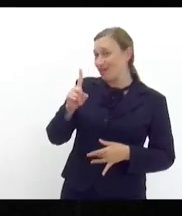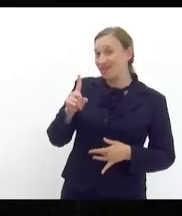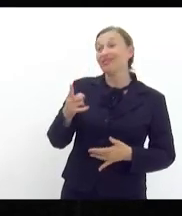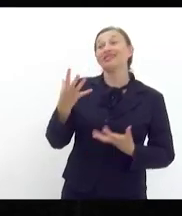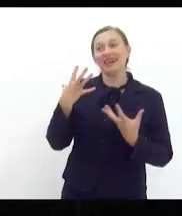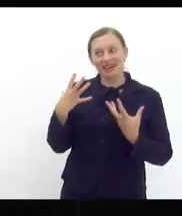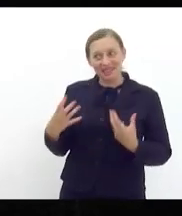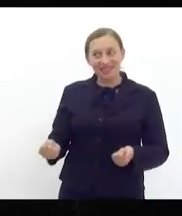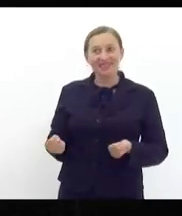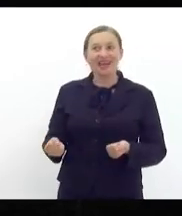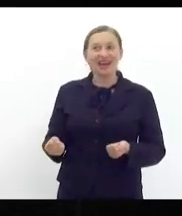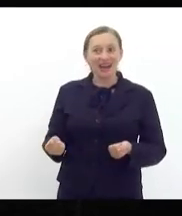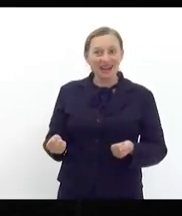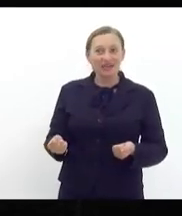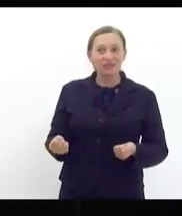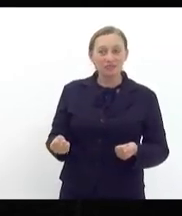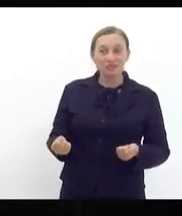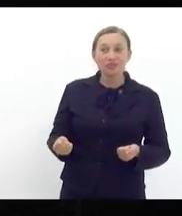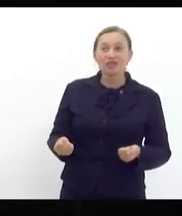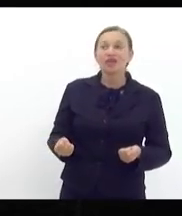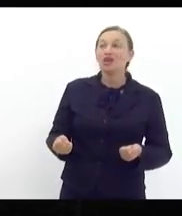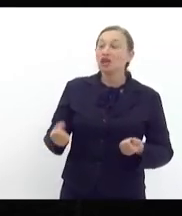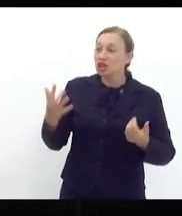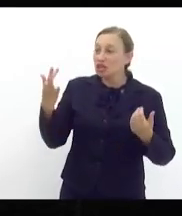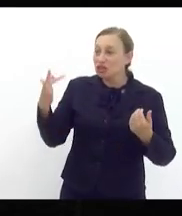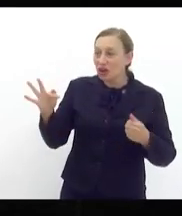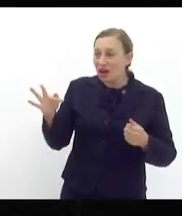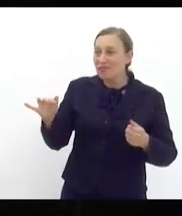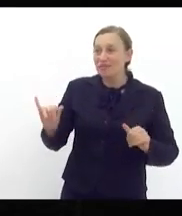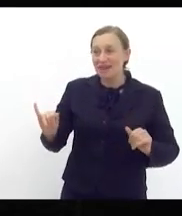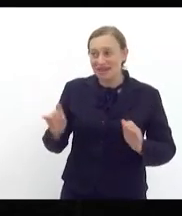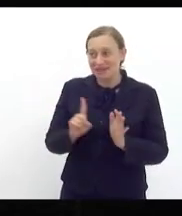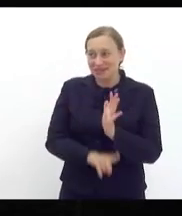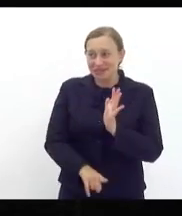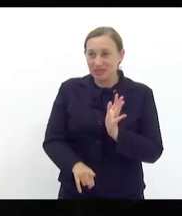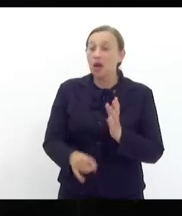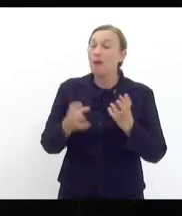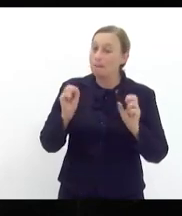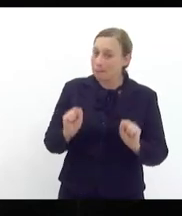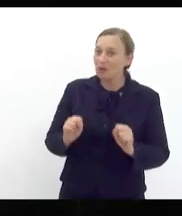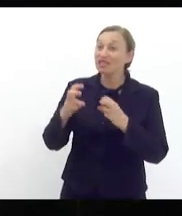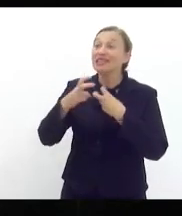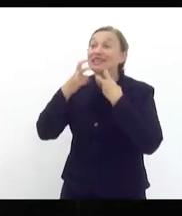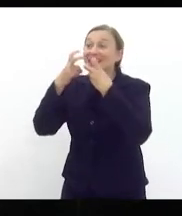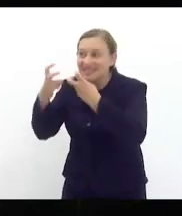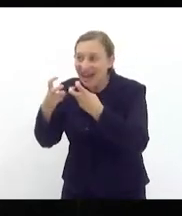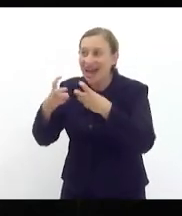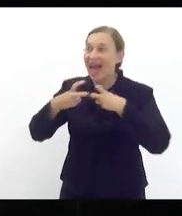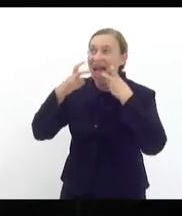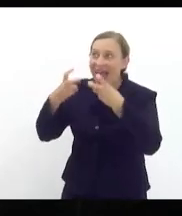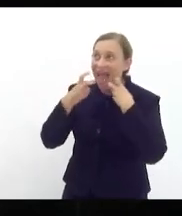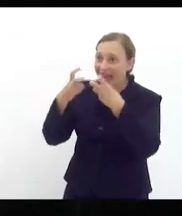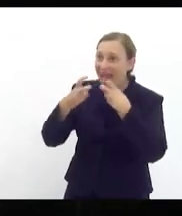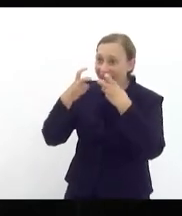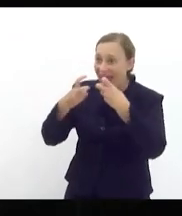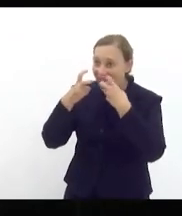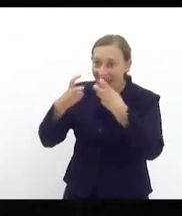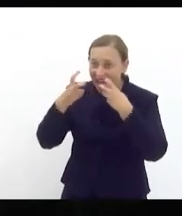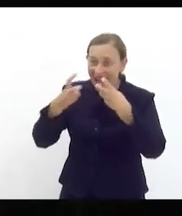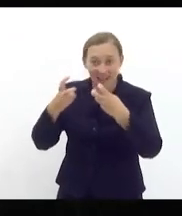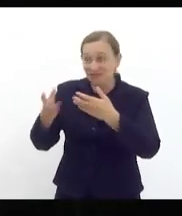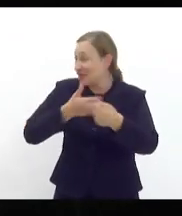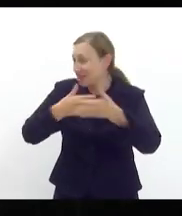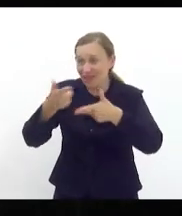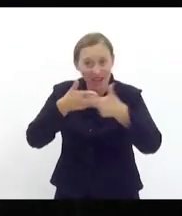aceitar atura ou surta pode gritar pode espernear pode murmurar soltar piada faz o que